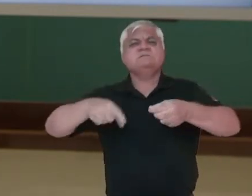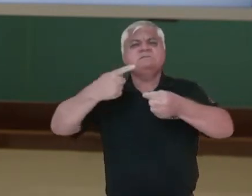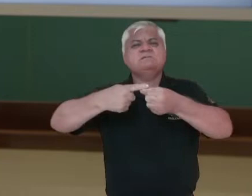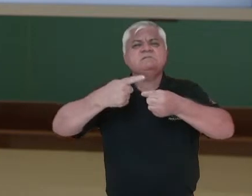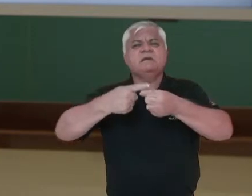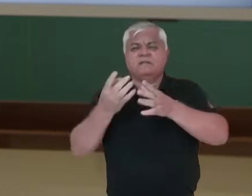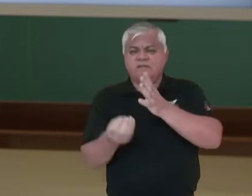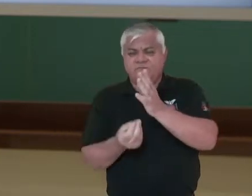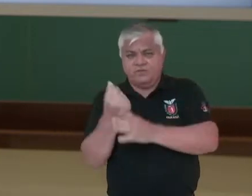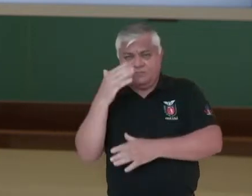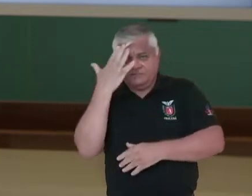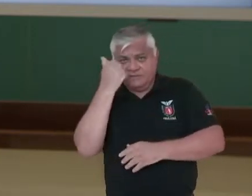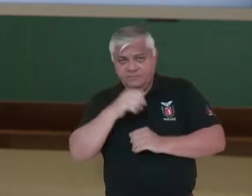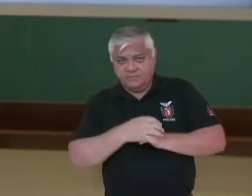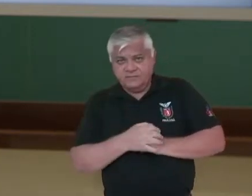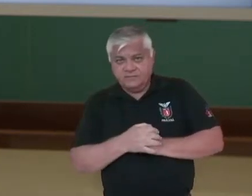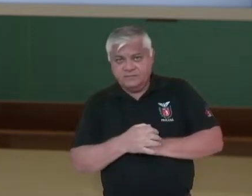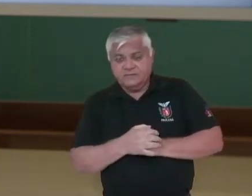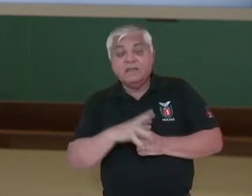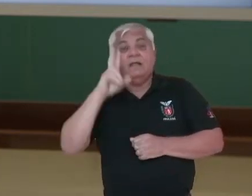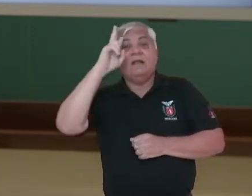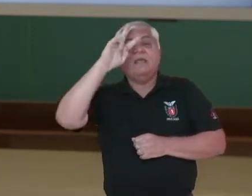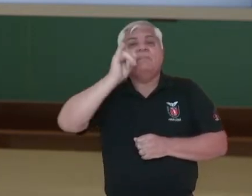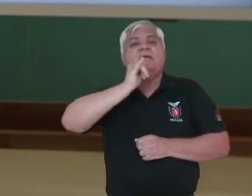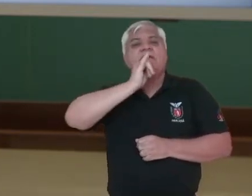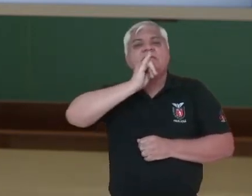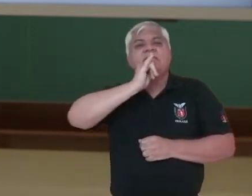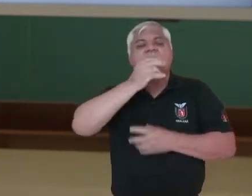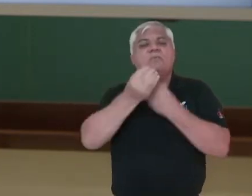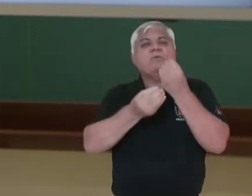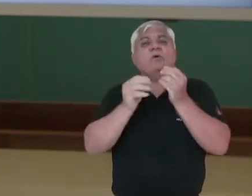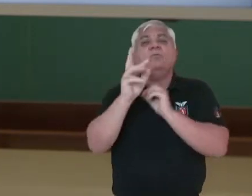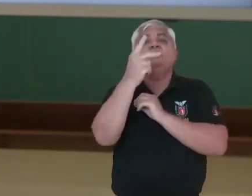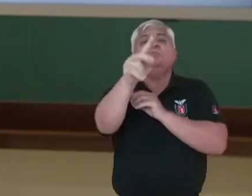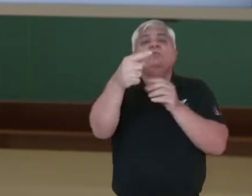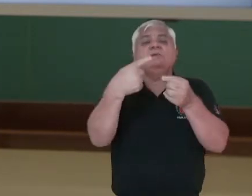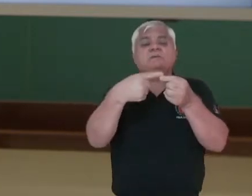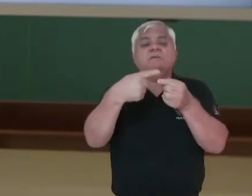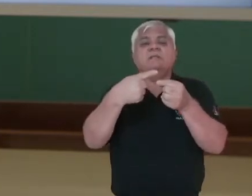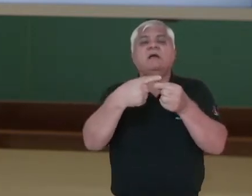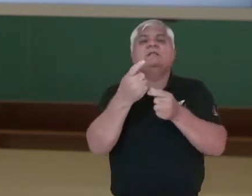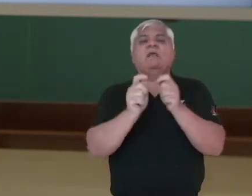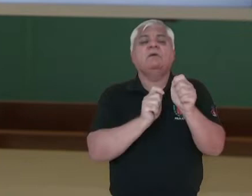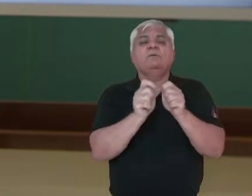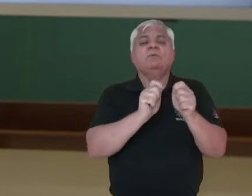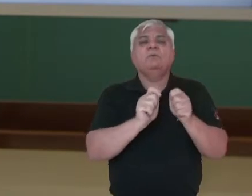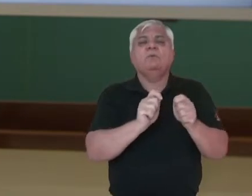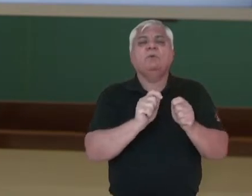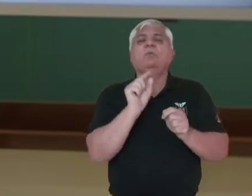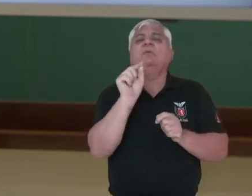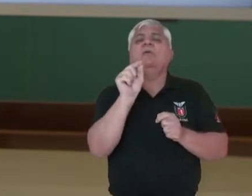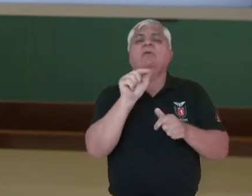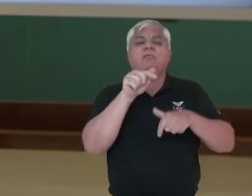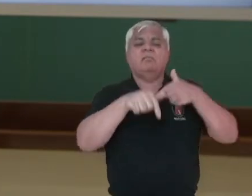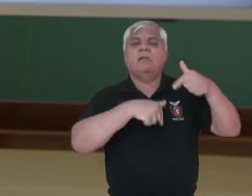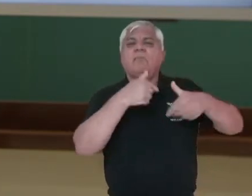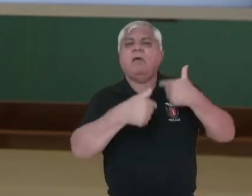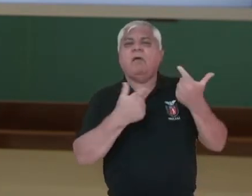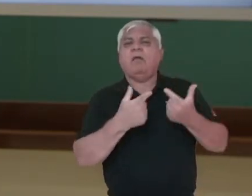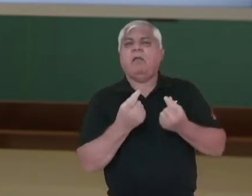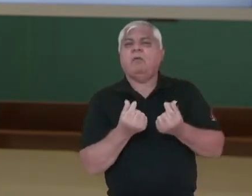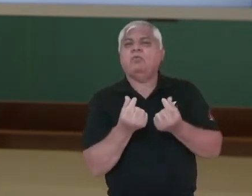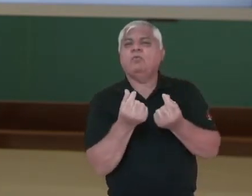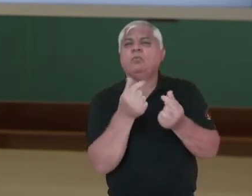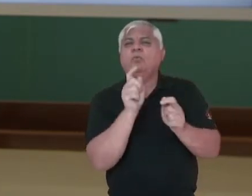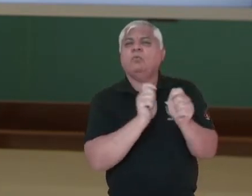também, você lembra de algum exemplo de atividade econômica do teu município? Você saberia identificar atividades econômicas do